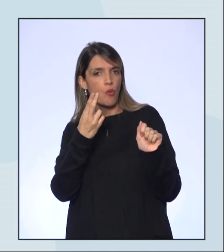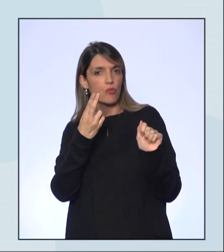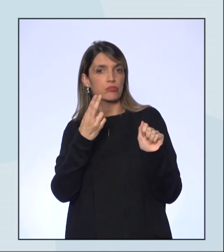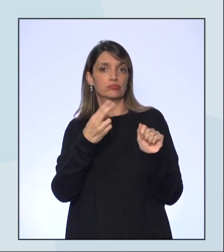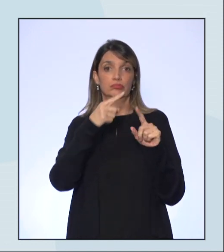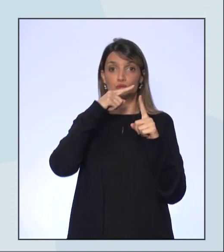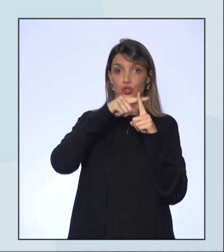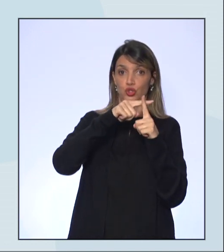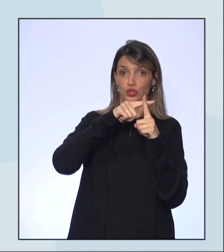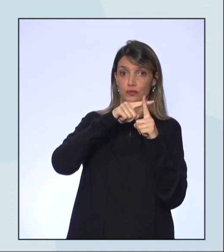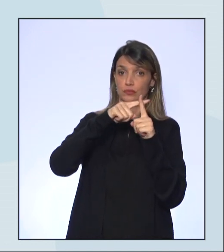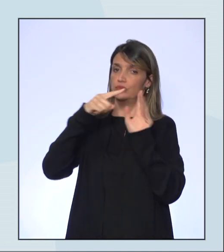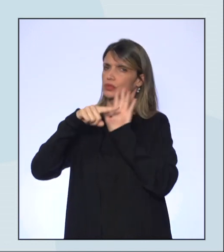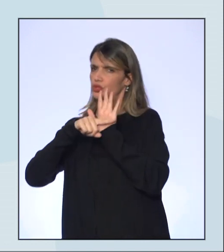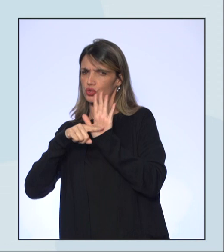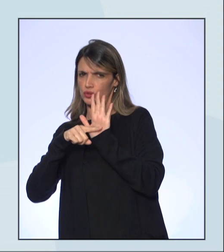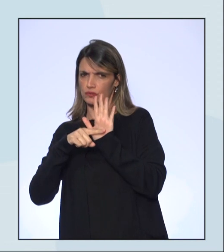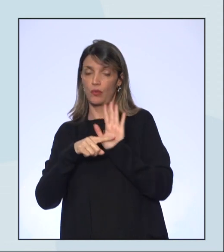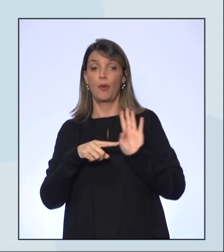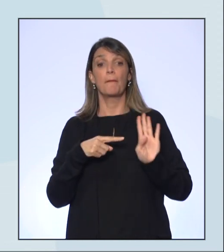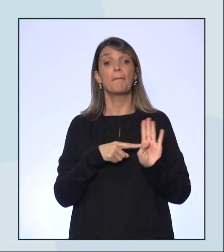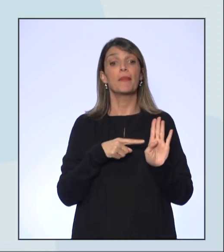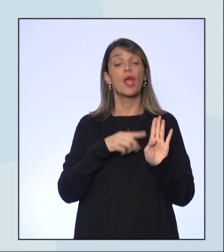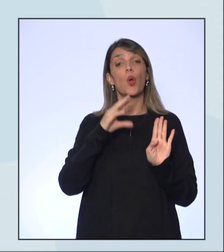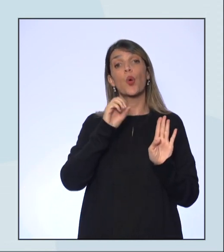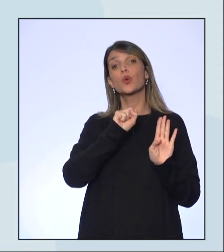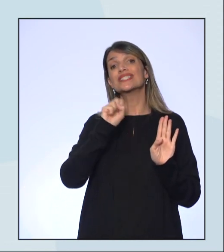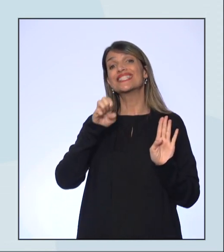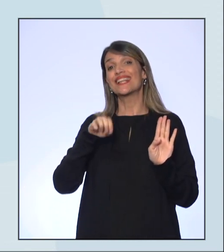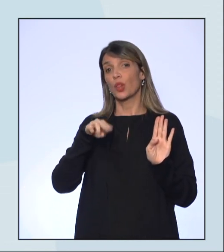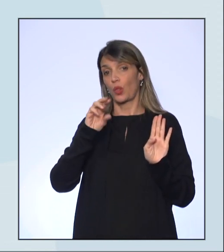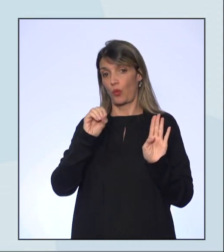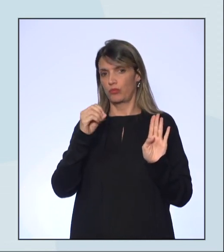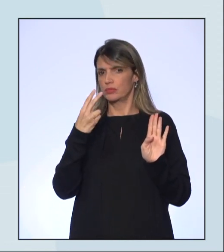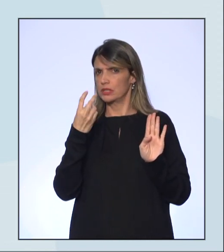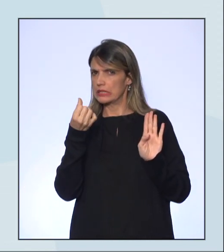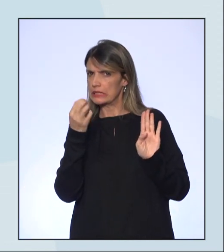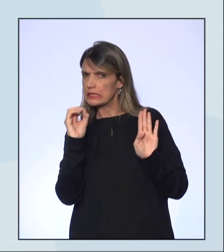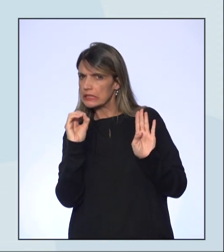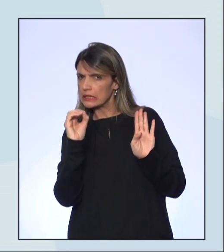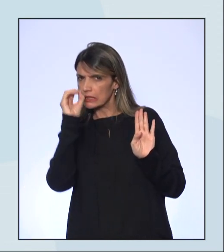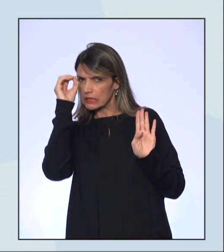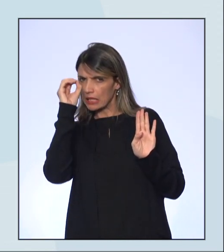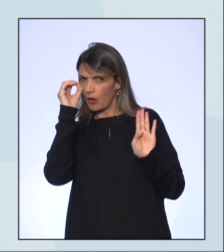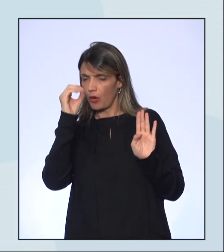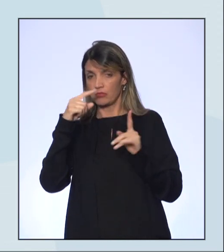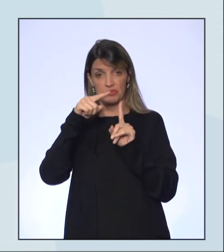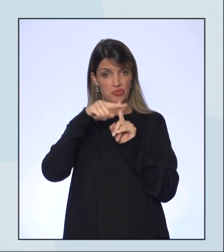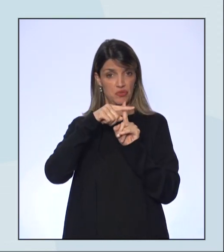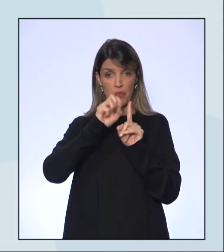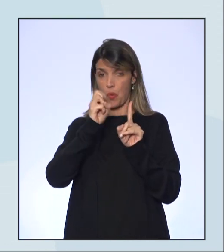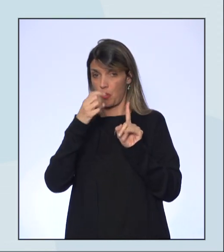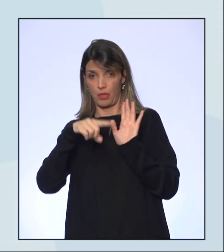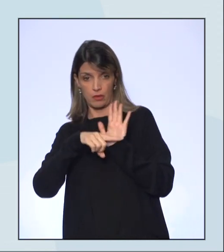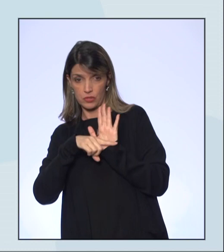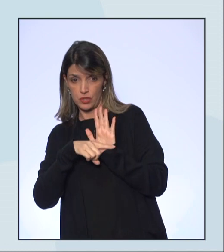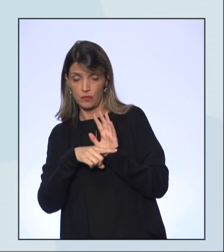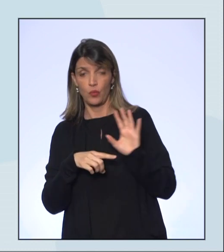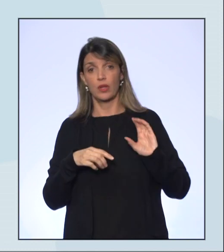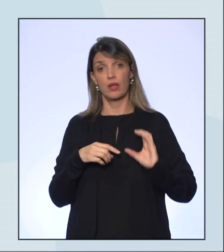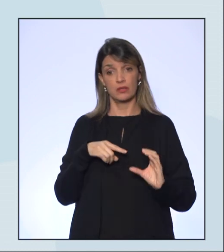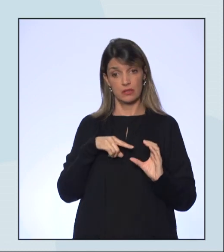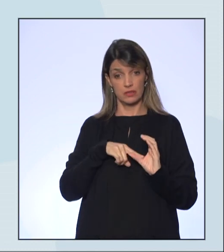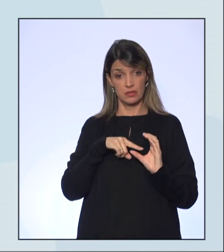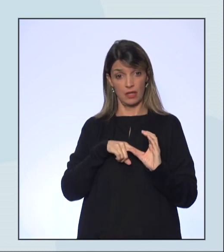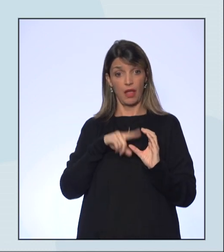ou negativo na b o cosseno de 260 se é positivo ou negativo e